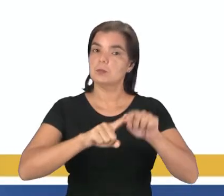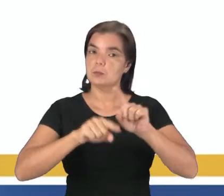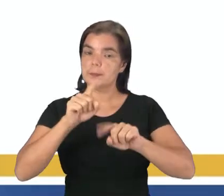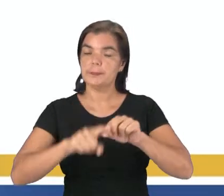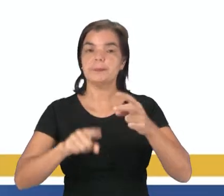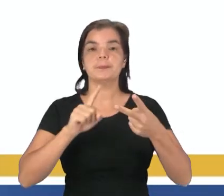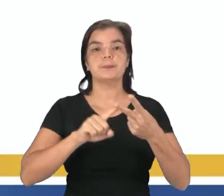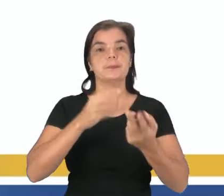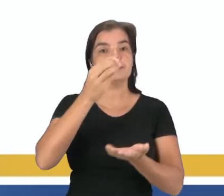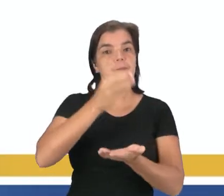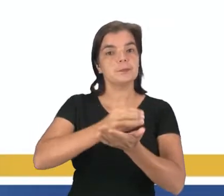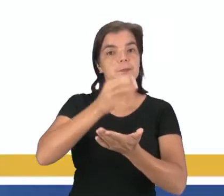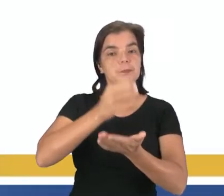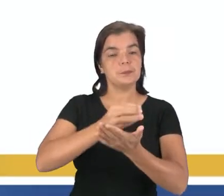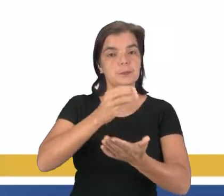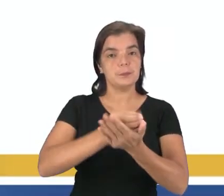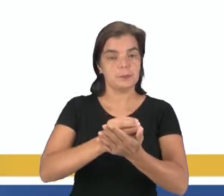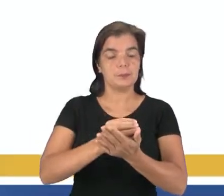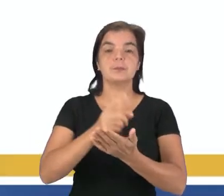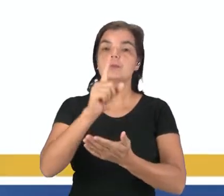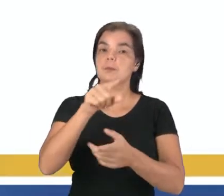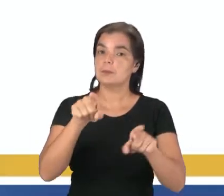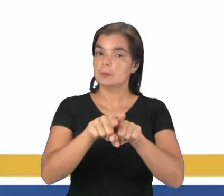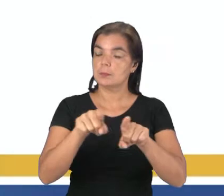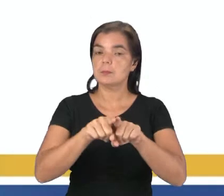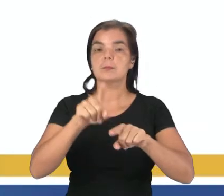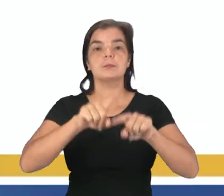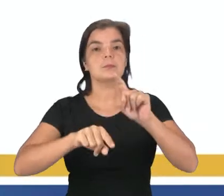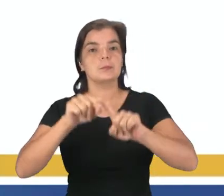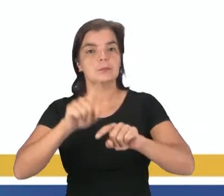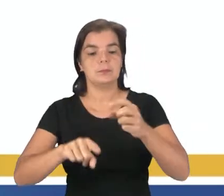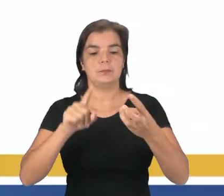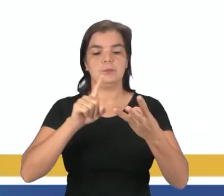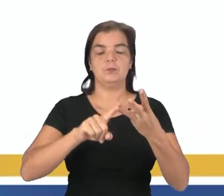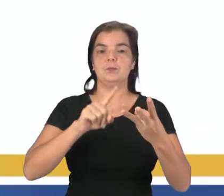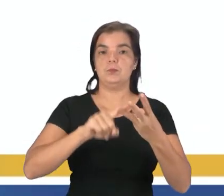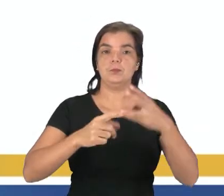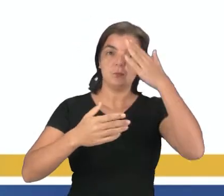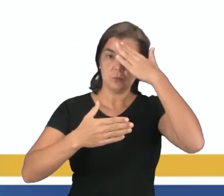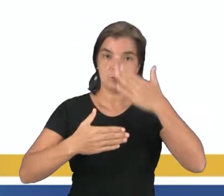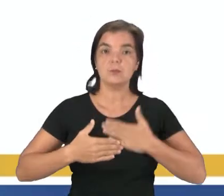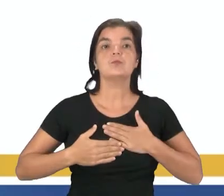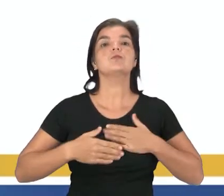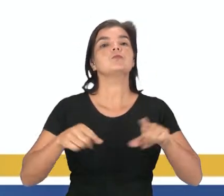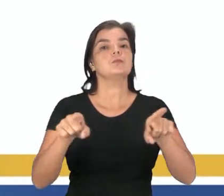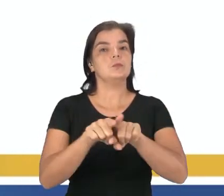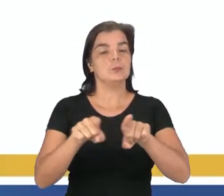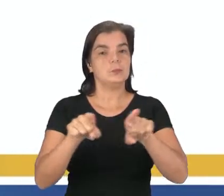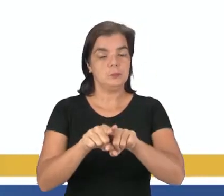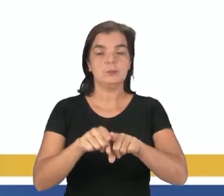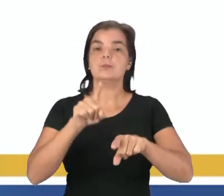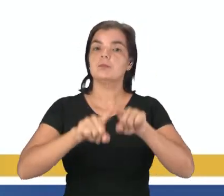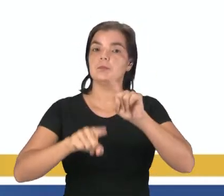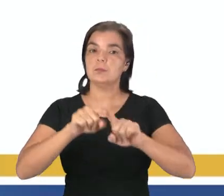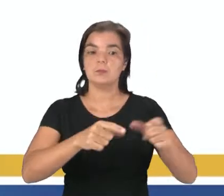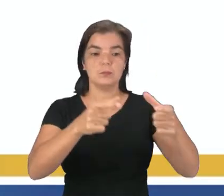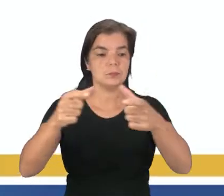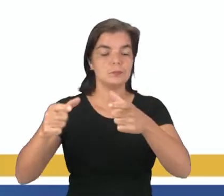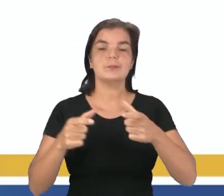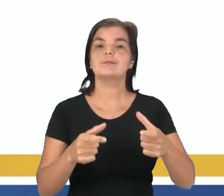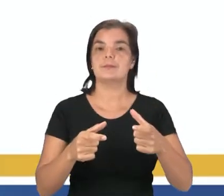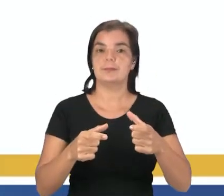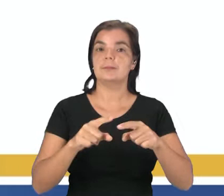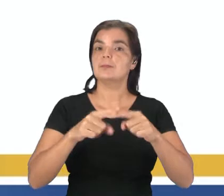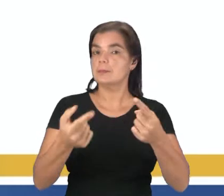matéria, um copo que você tem aí pela sua casa é uma matéria, o seu corpo é uma matéria porque ele também ocupa um lugar no